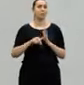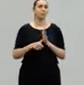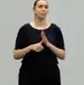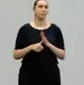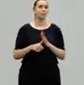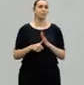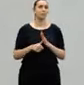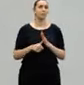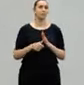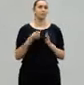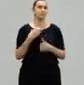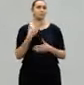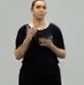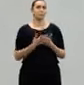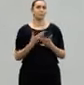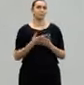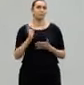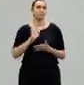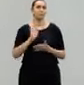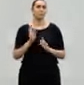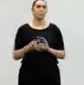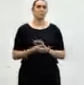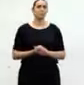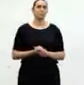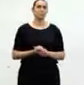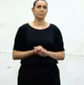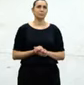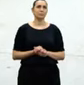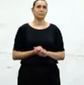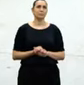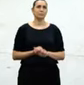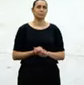Tá? Muito boa a aula. Até mais!